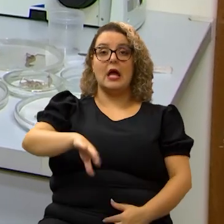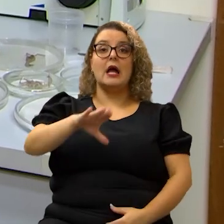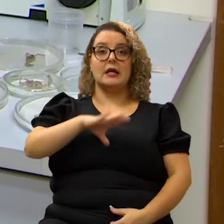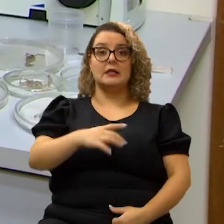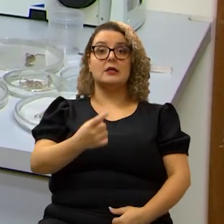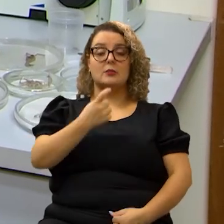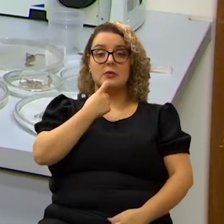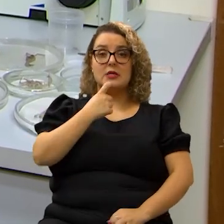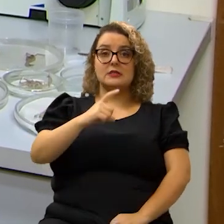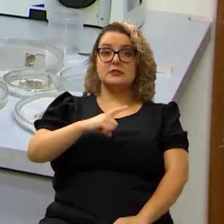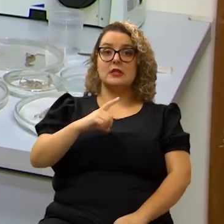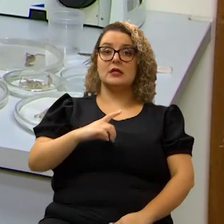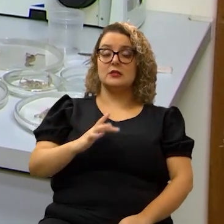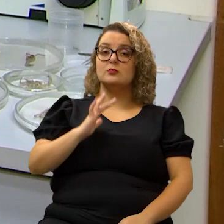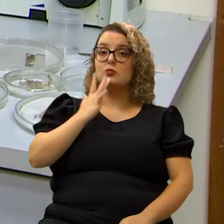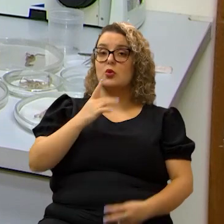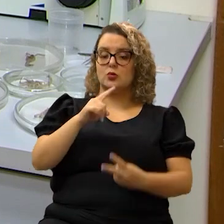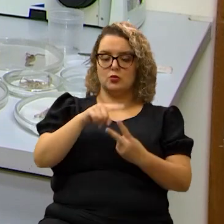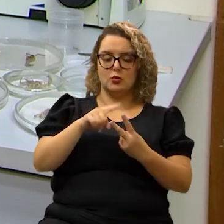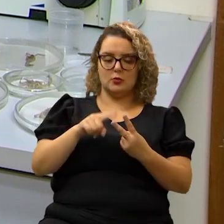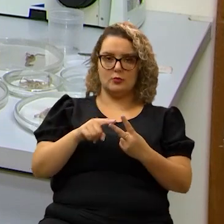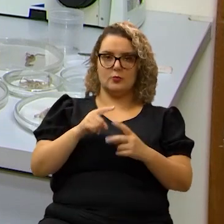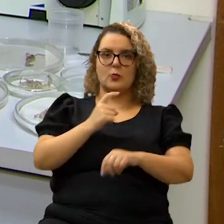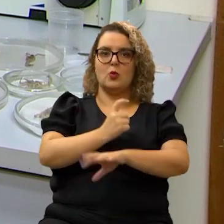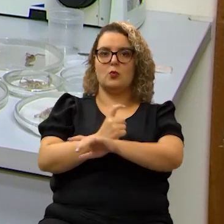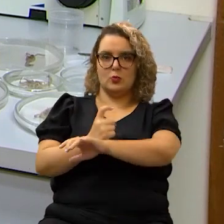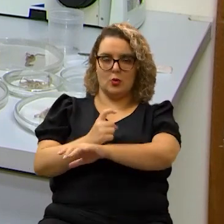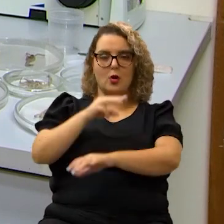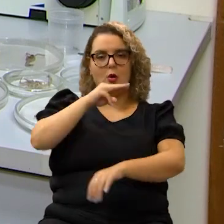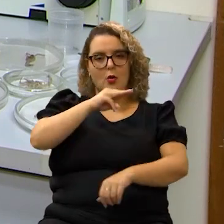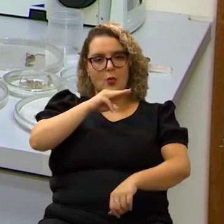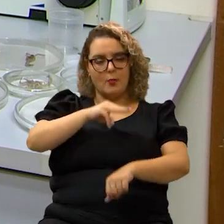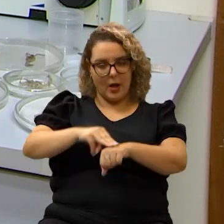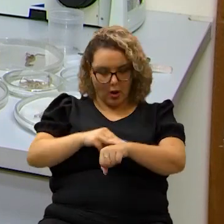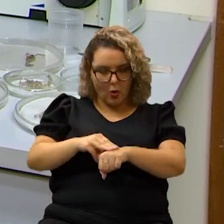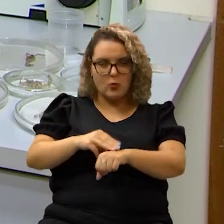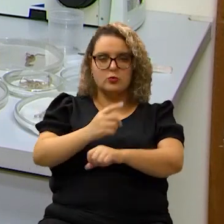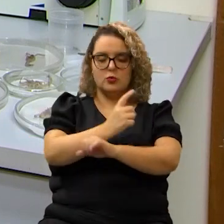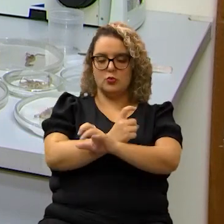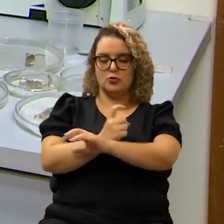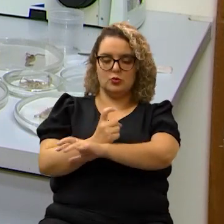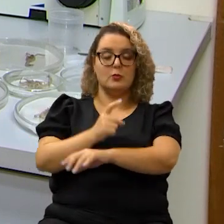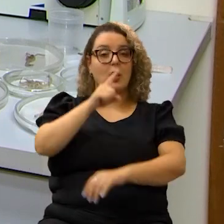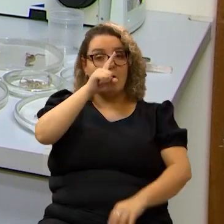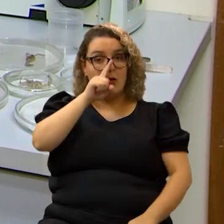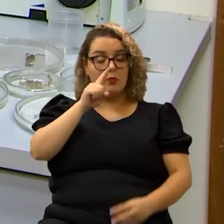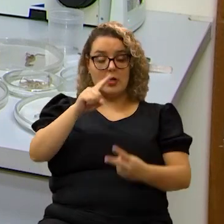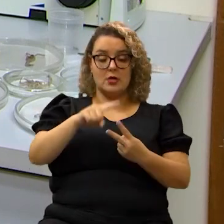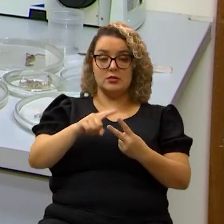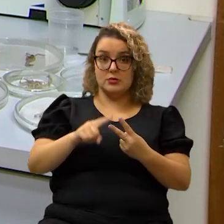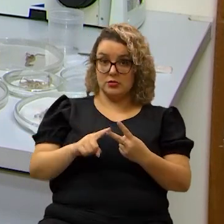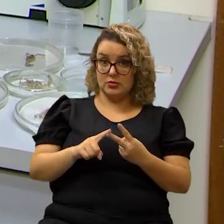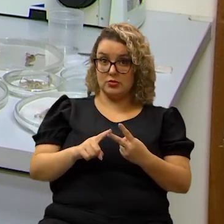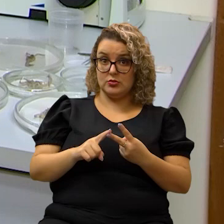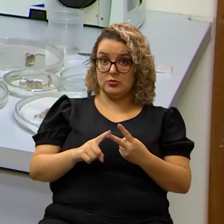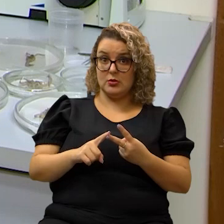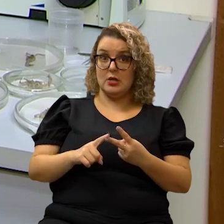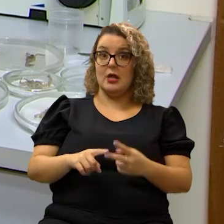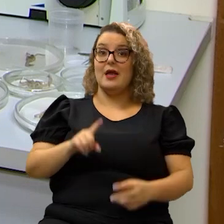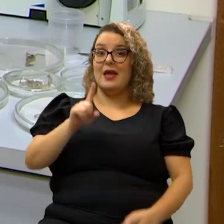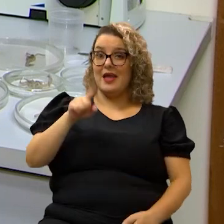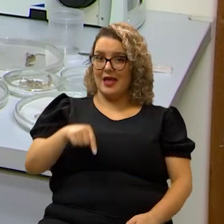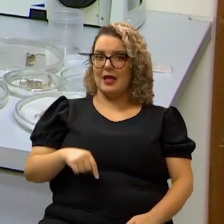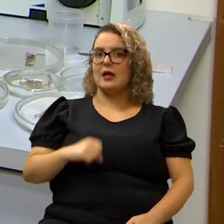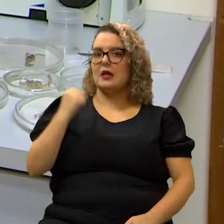Campinas, a gente tem preferencialmente 2 espécies, o escorpião marrom e o escorpião amarelo, tá? Esses dois são de interesse